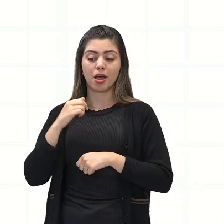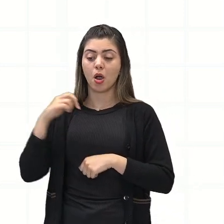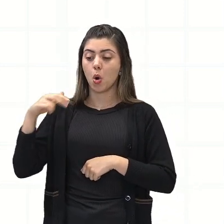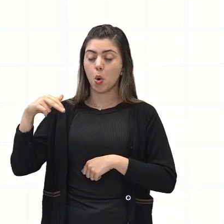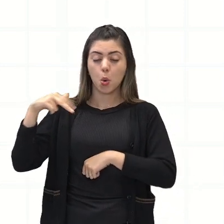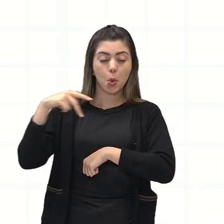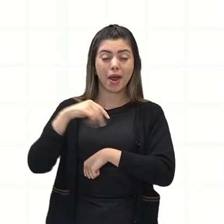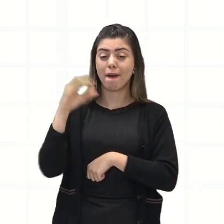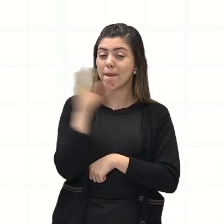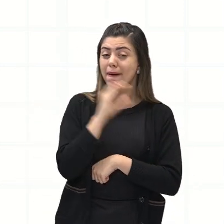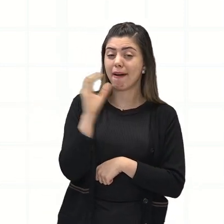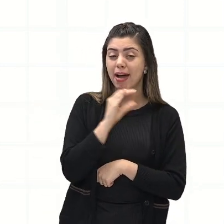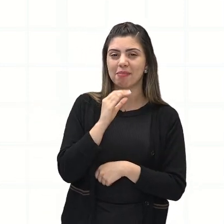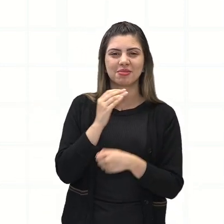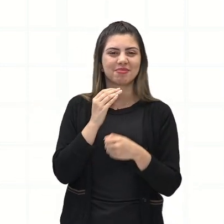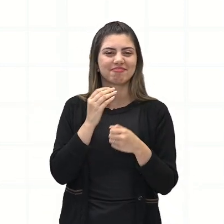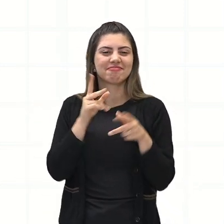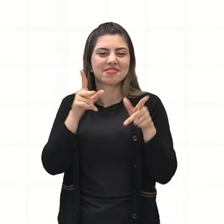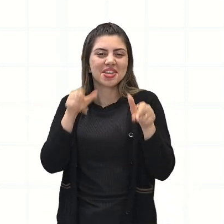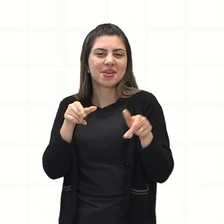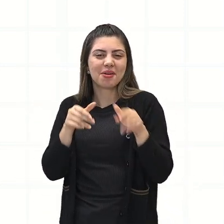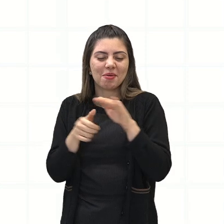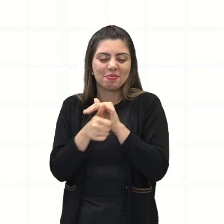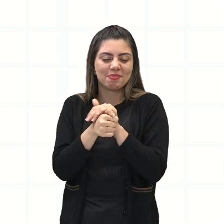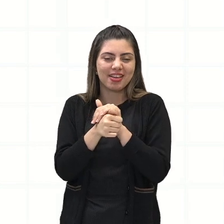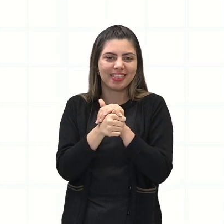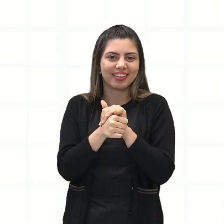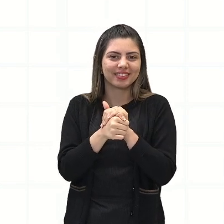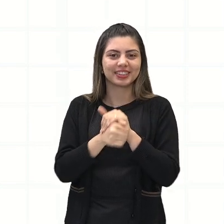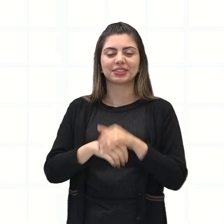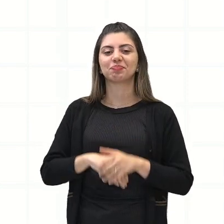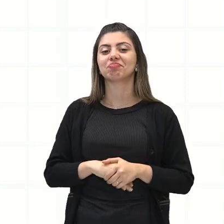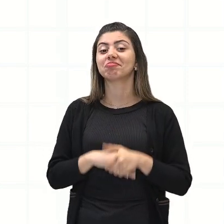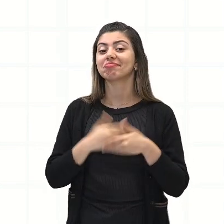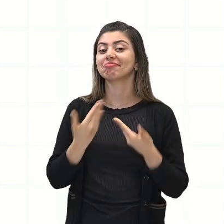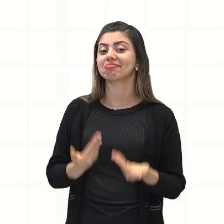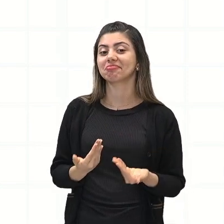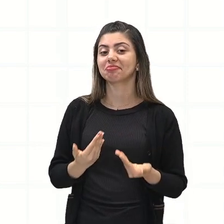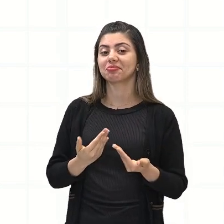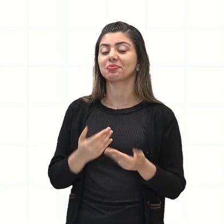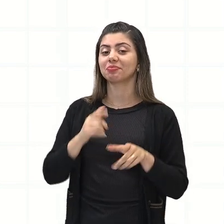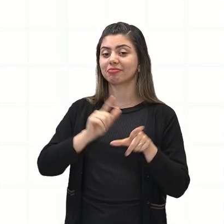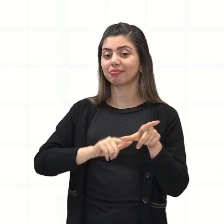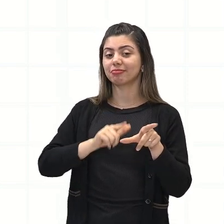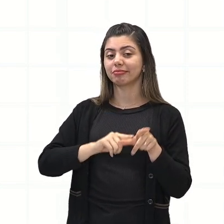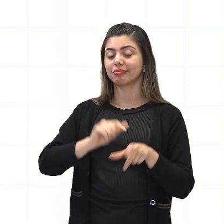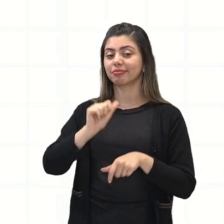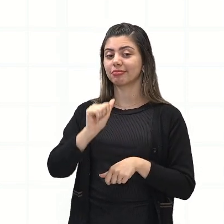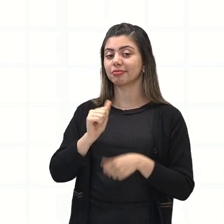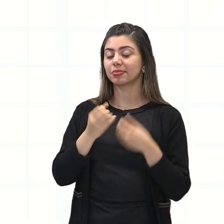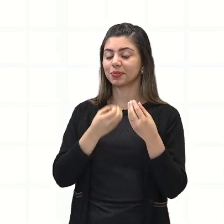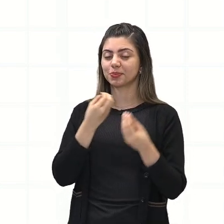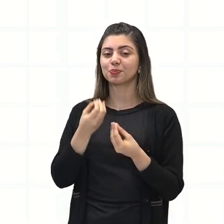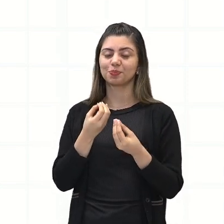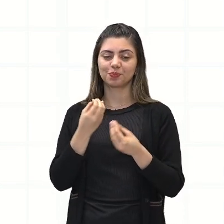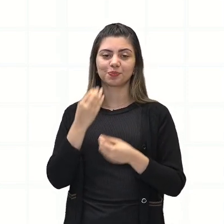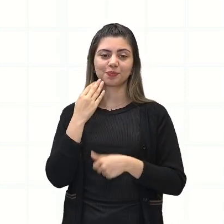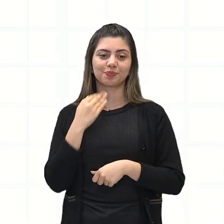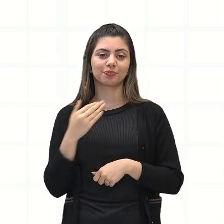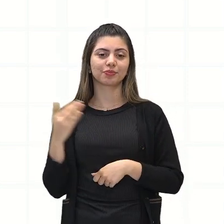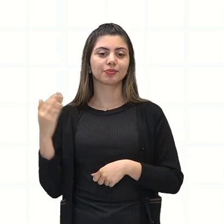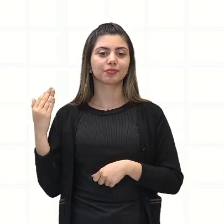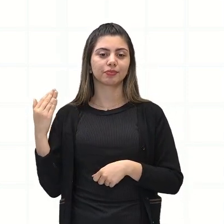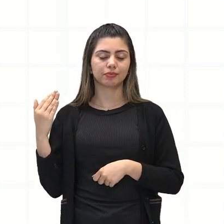rápido quanto uma tartaruga. Então, aqui a letra A coloca para